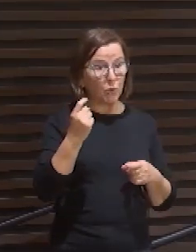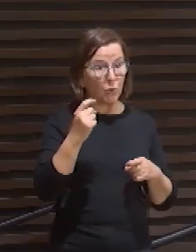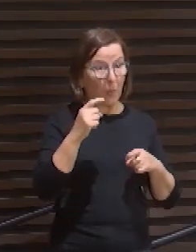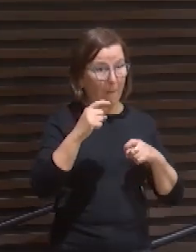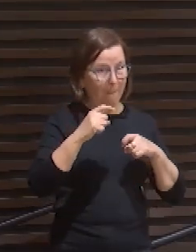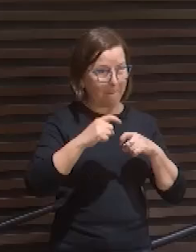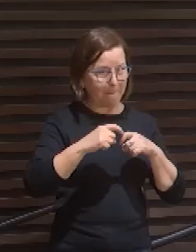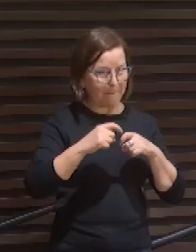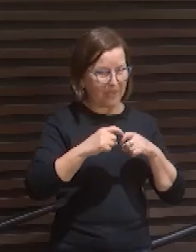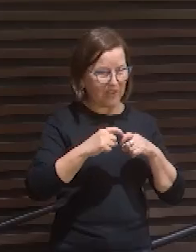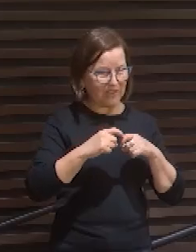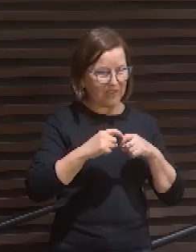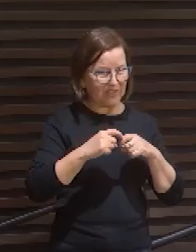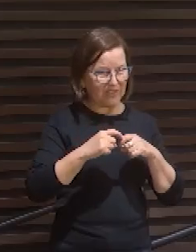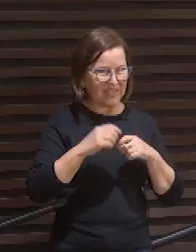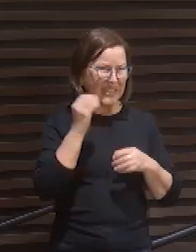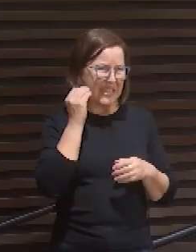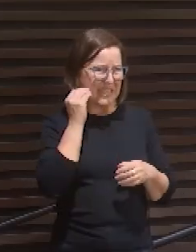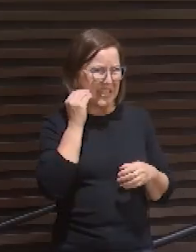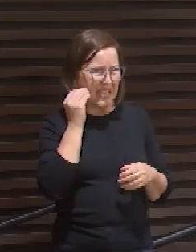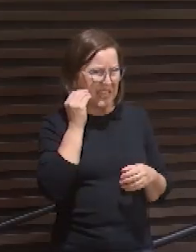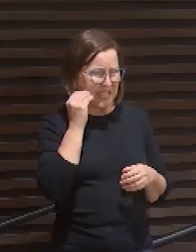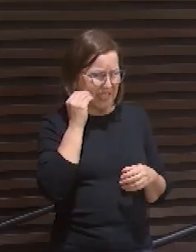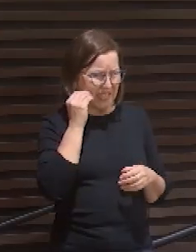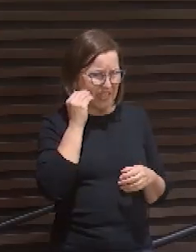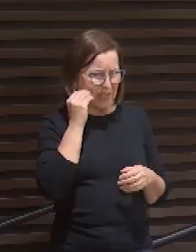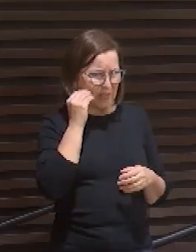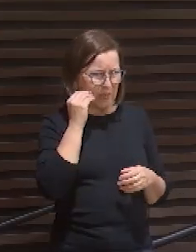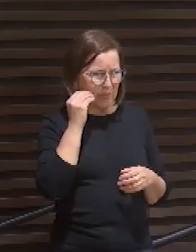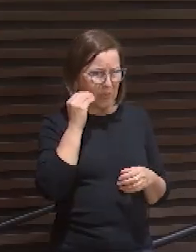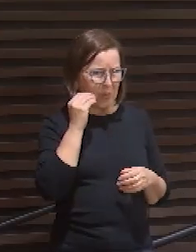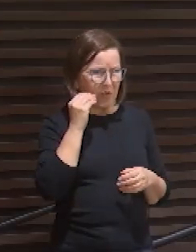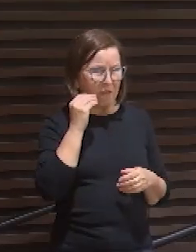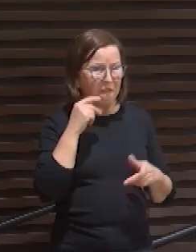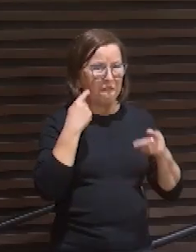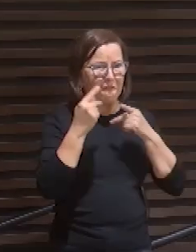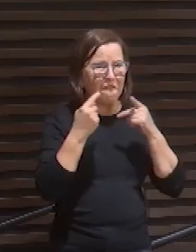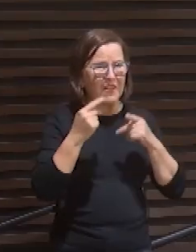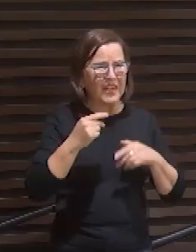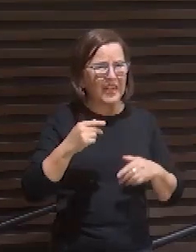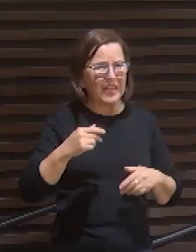dor alucinante que Cristo sofreu na